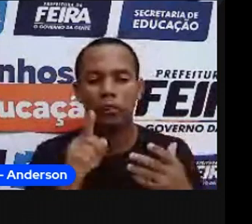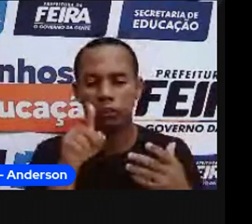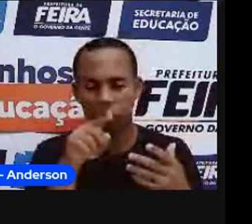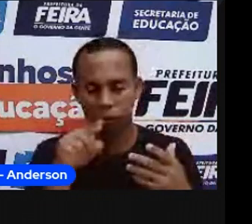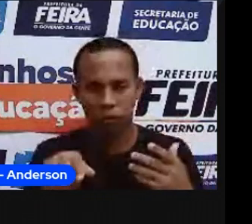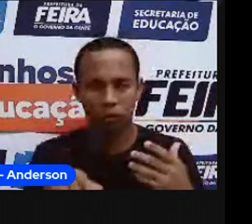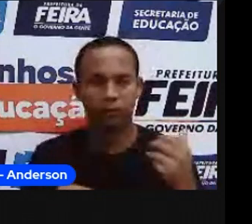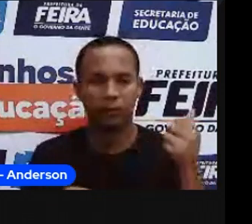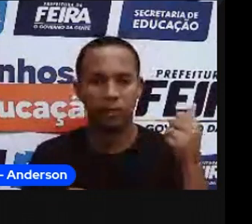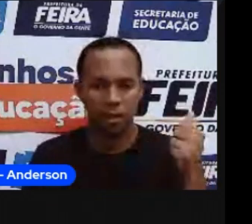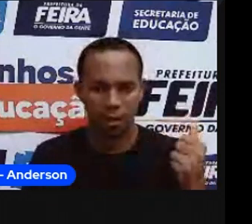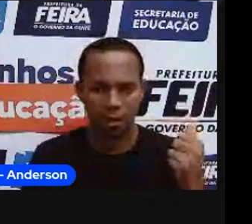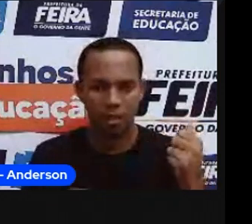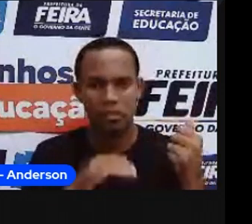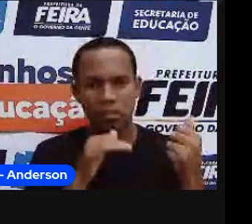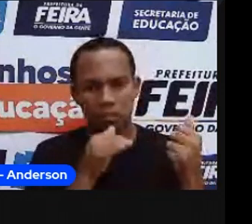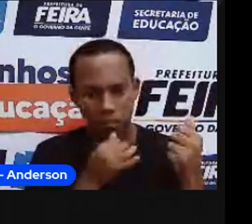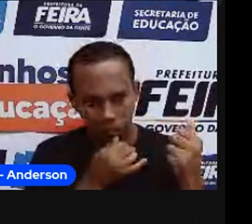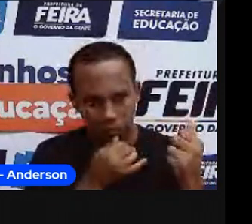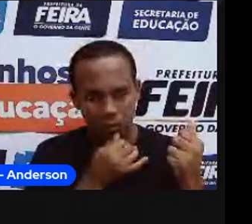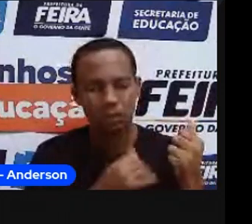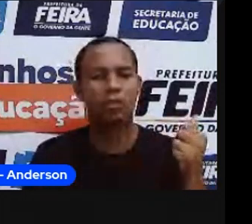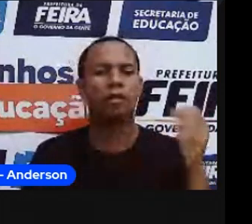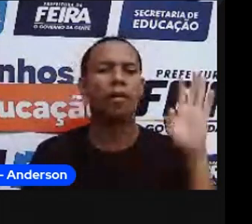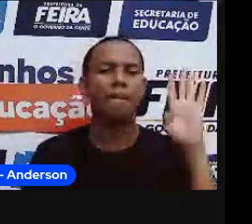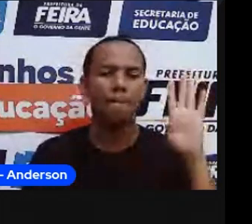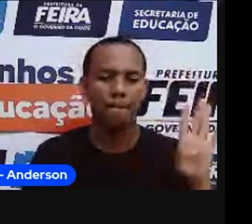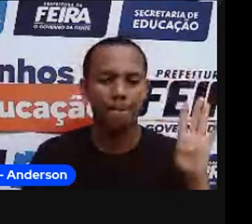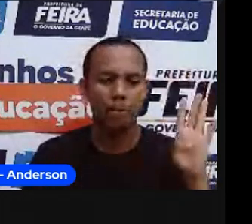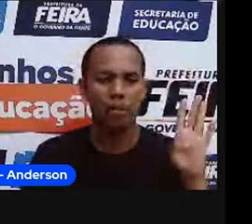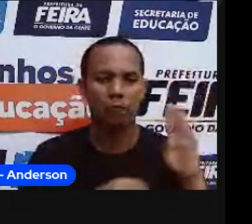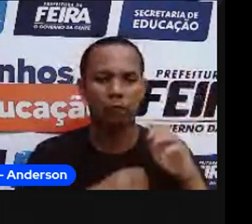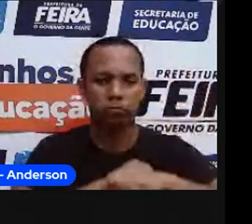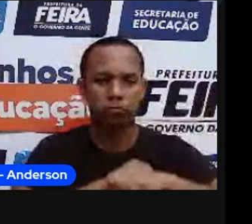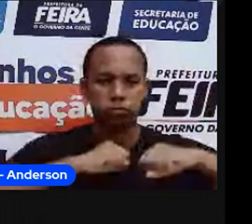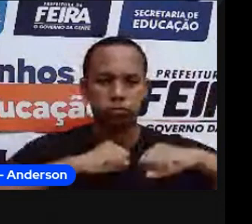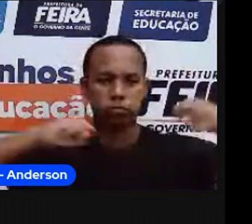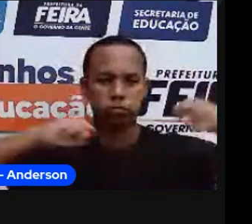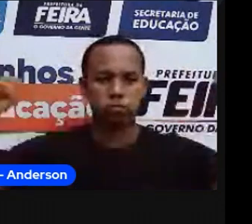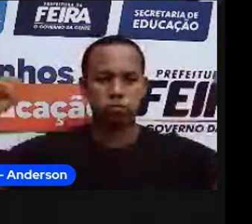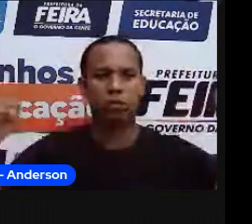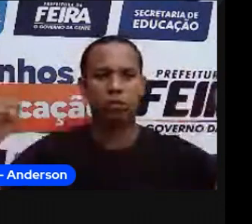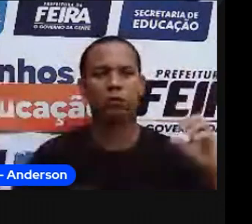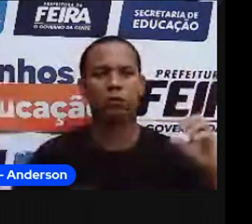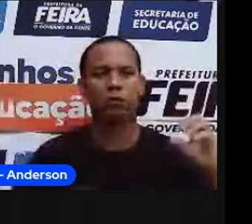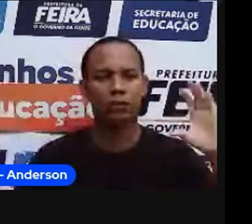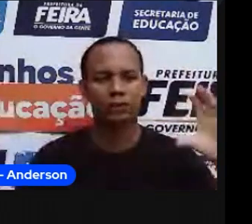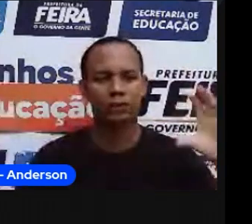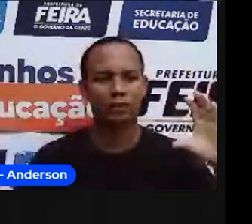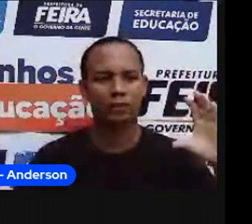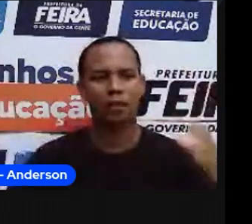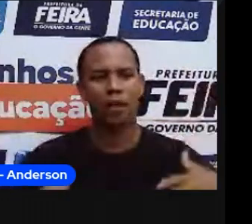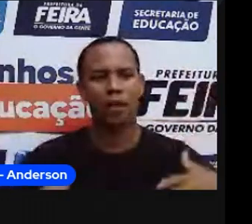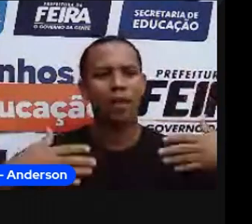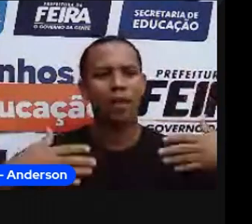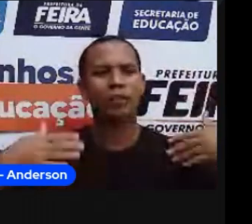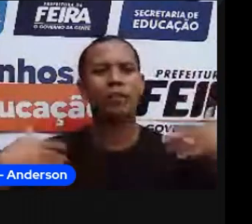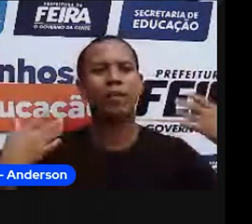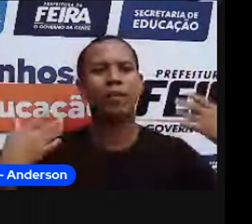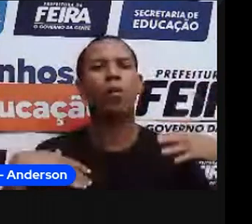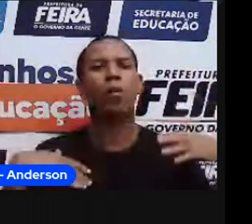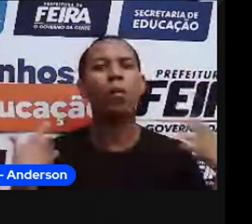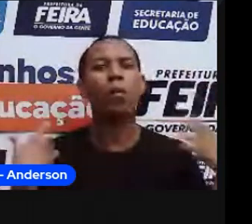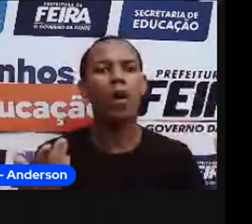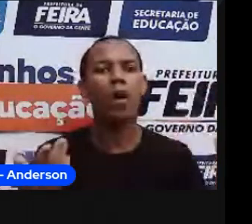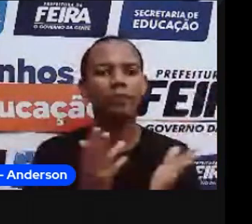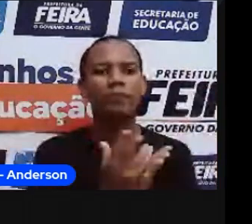X a alternativa correta. É de tristeza? É de raiva? É de alegria?